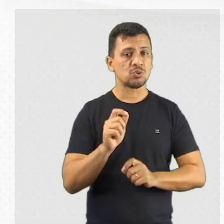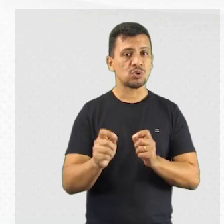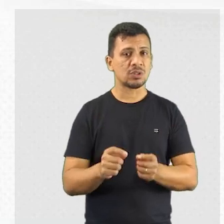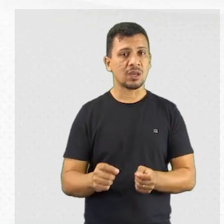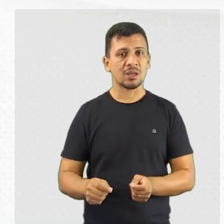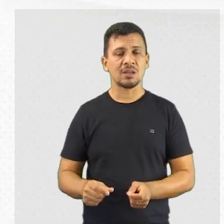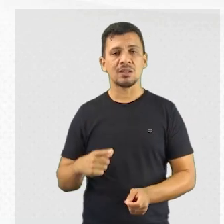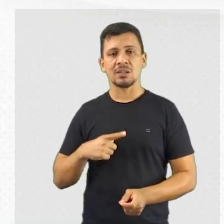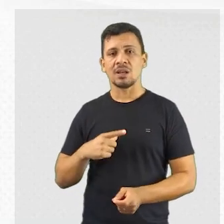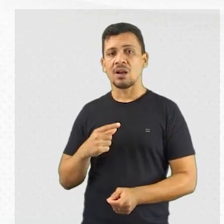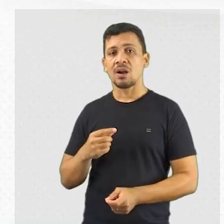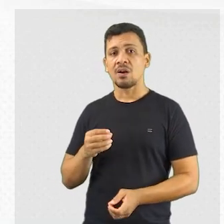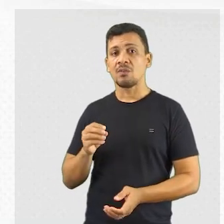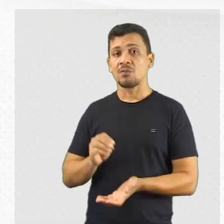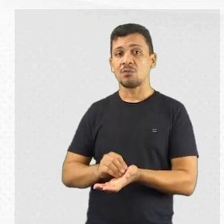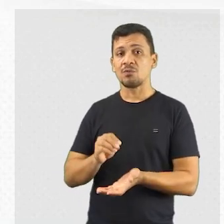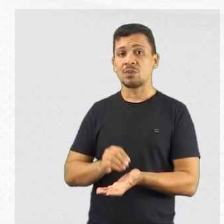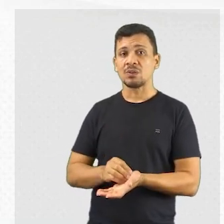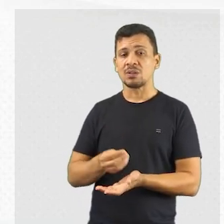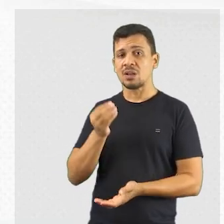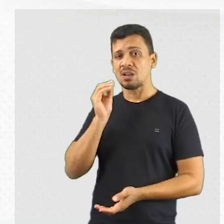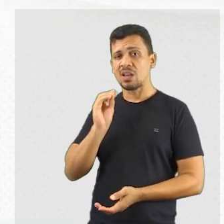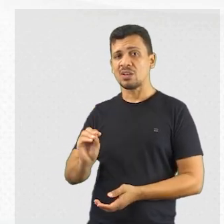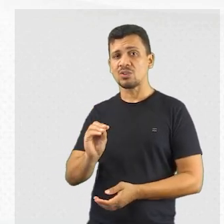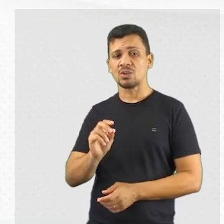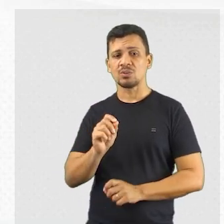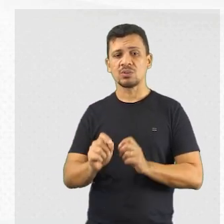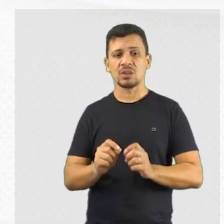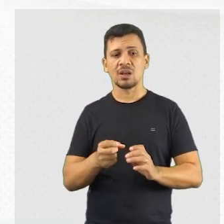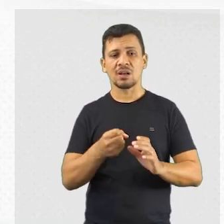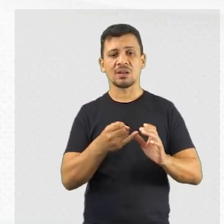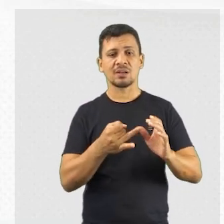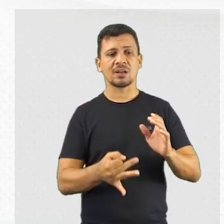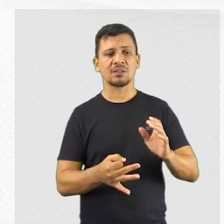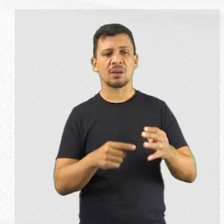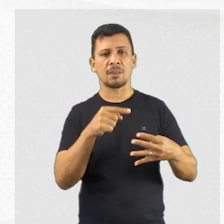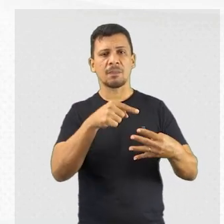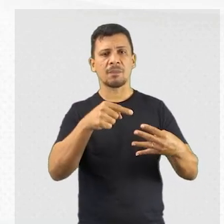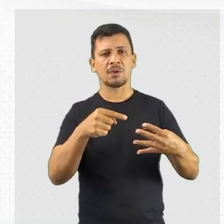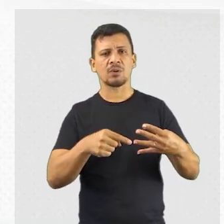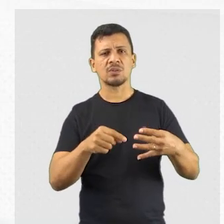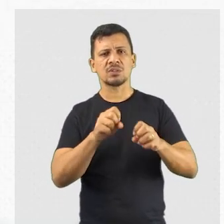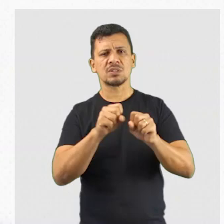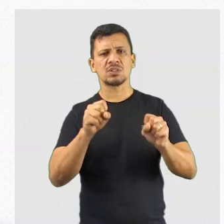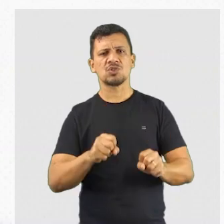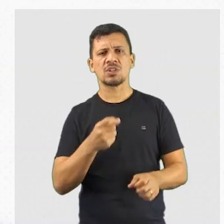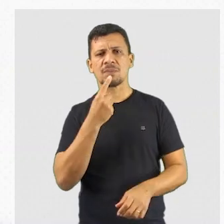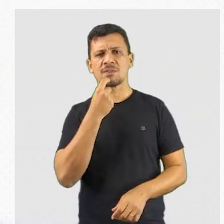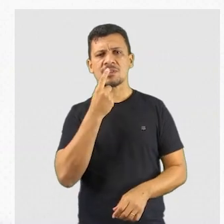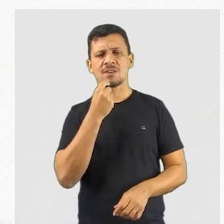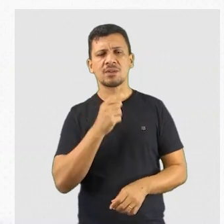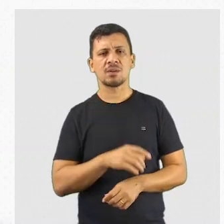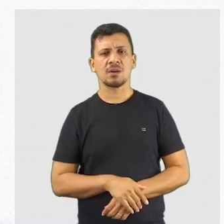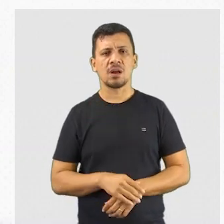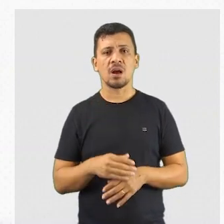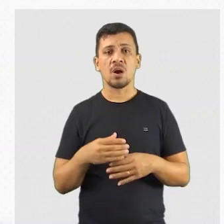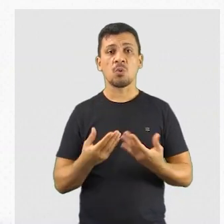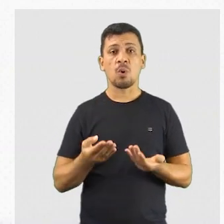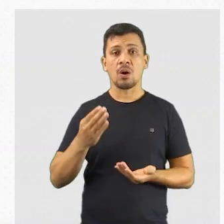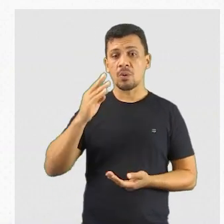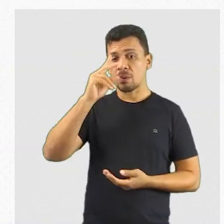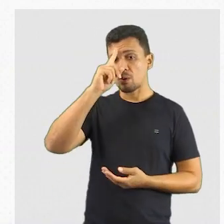à ausência de rejeição e é caracterizado por codominância é o sistema. Vocês lembram, pessoal? Codominância, a gente